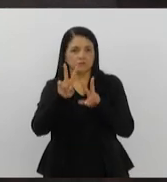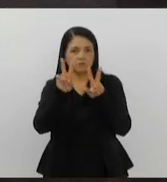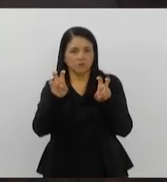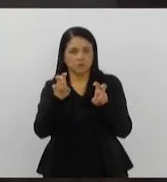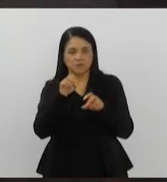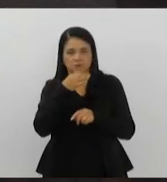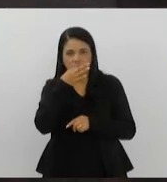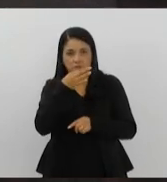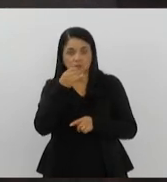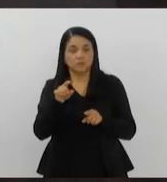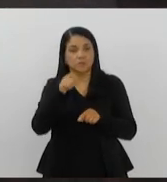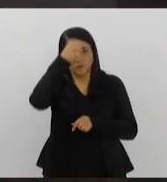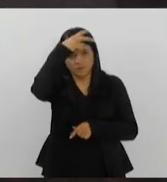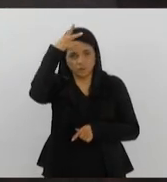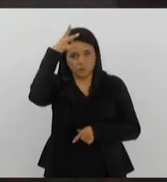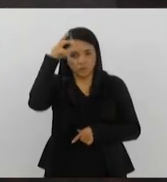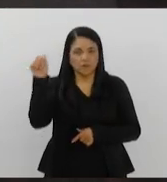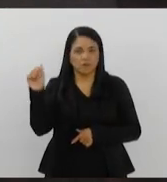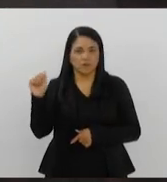de